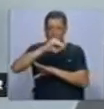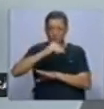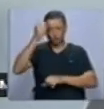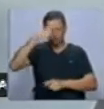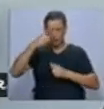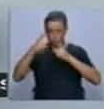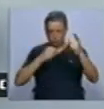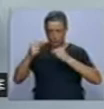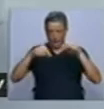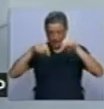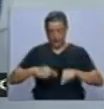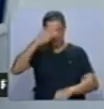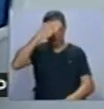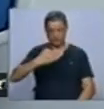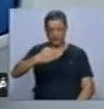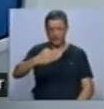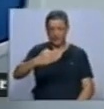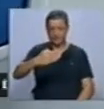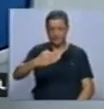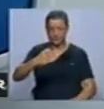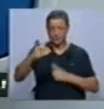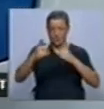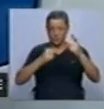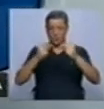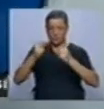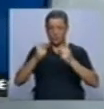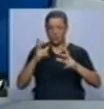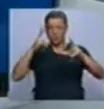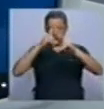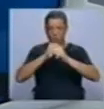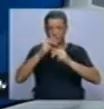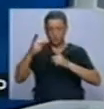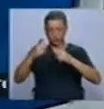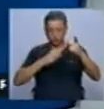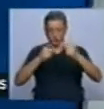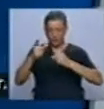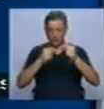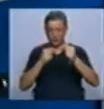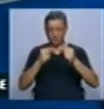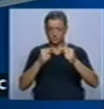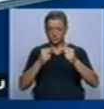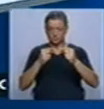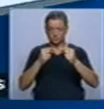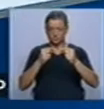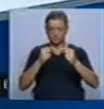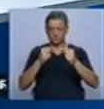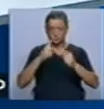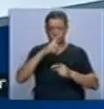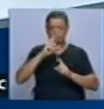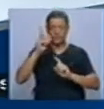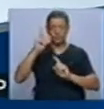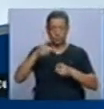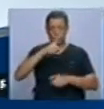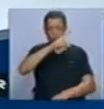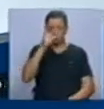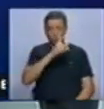que esta semana também foi anunciado uma espécie de um novo tipo de estrela. Quase parece que estamos num jardim zoológico de estrelas, mas é